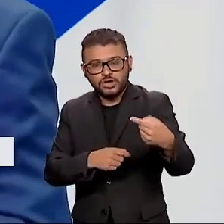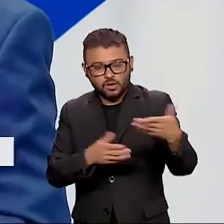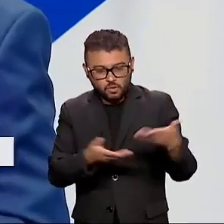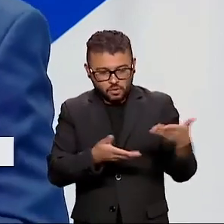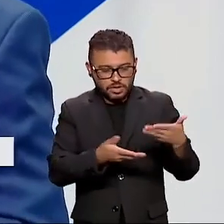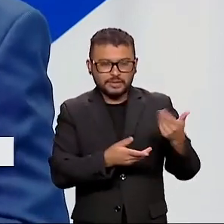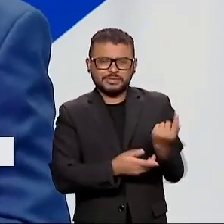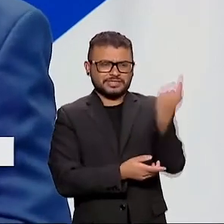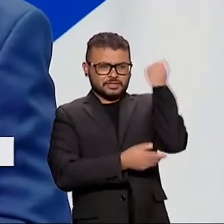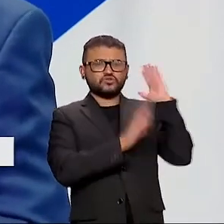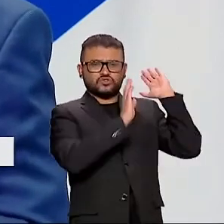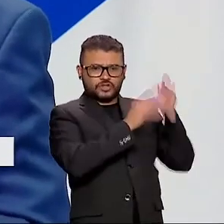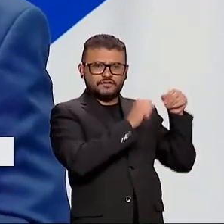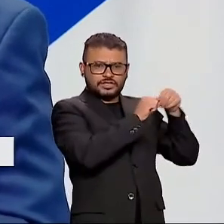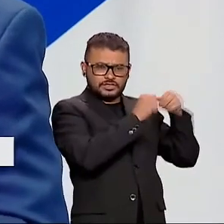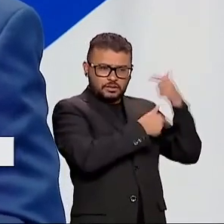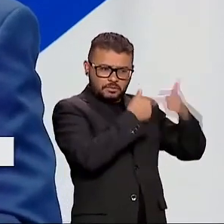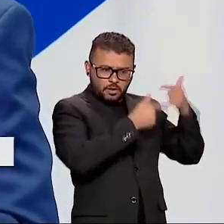nós já tínhamos feito.